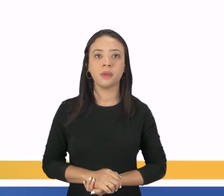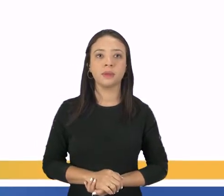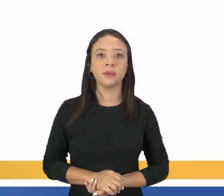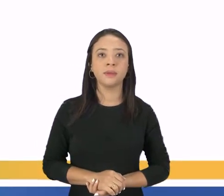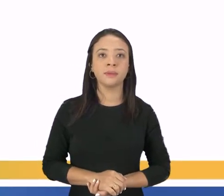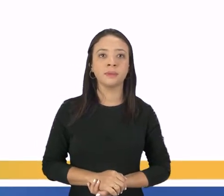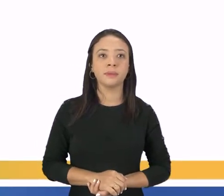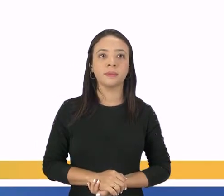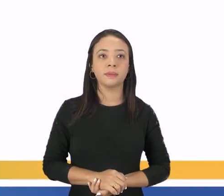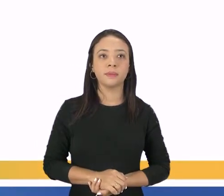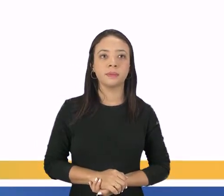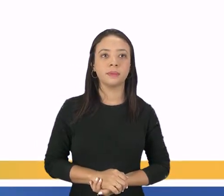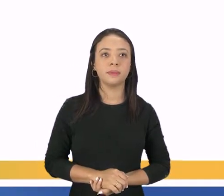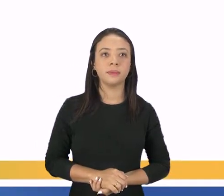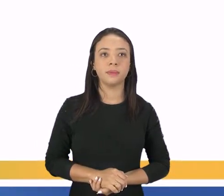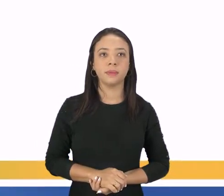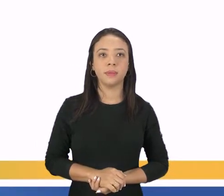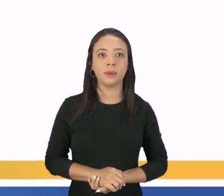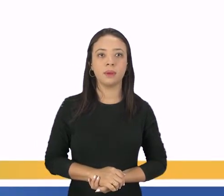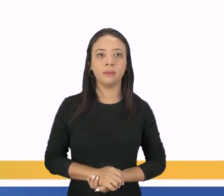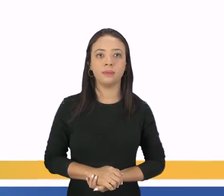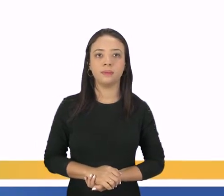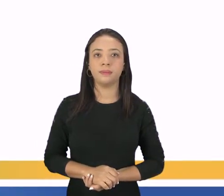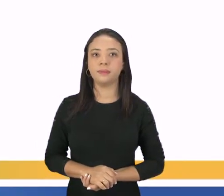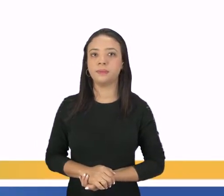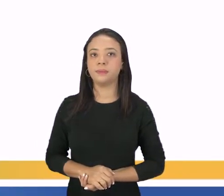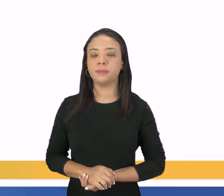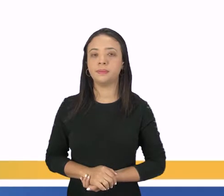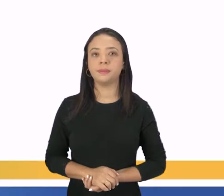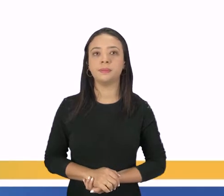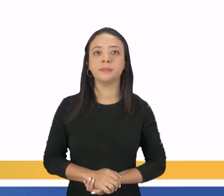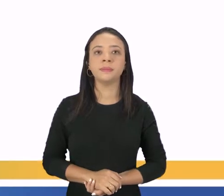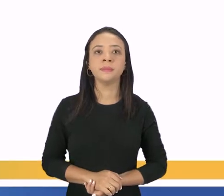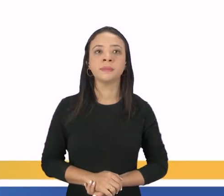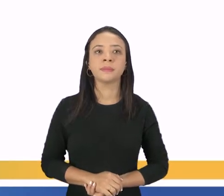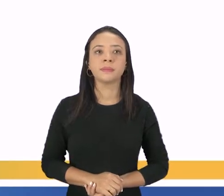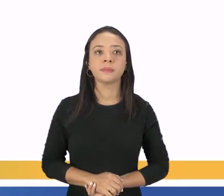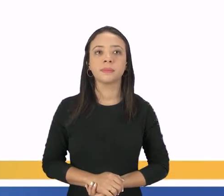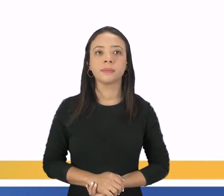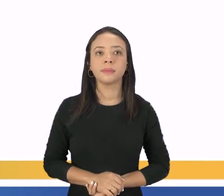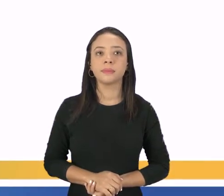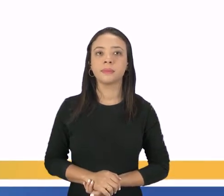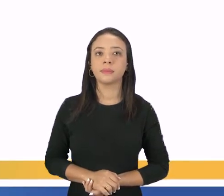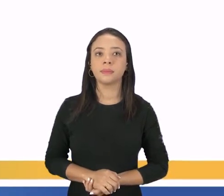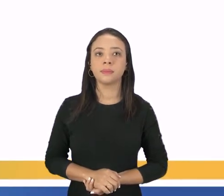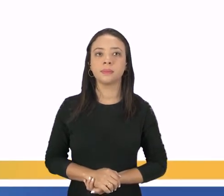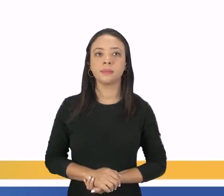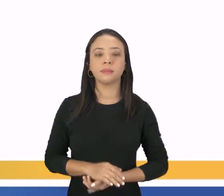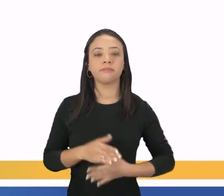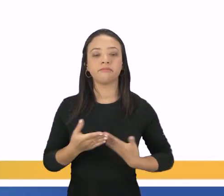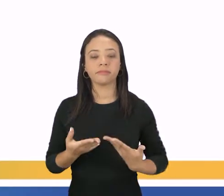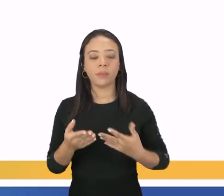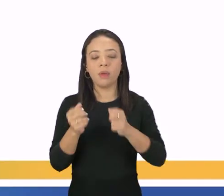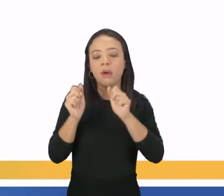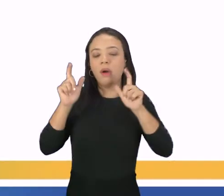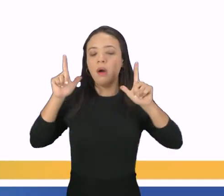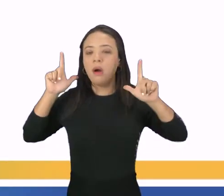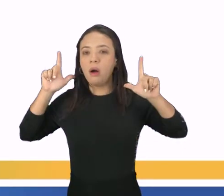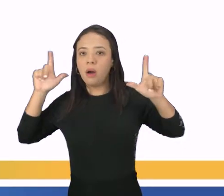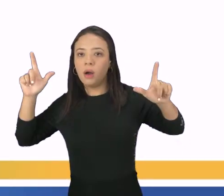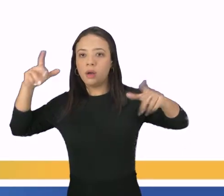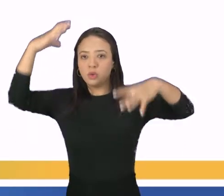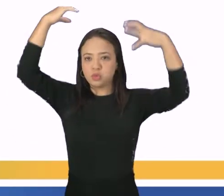como a las 6:20 pela manhã, me visto, tomo uma taça de café e cocino meu desayuno. Né? Então, ou seja, levanto,